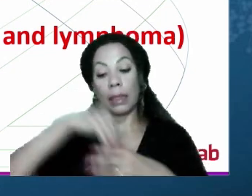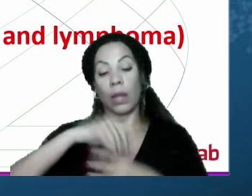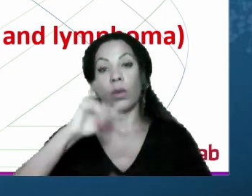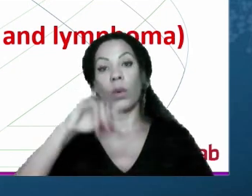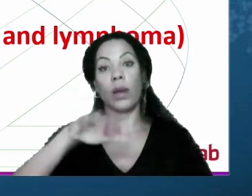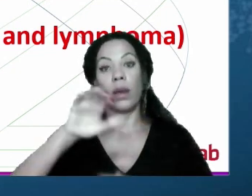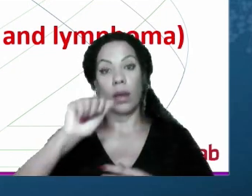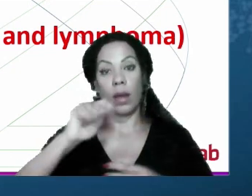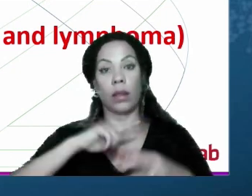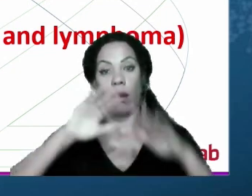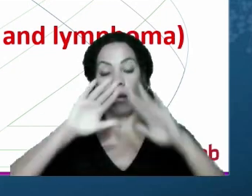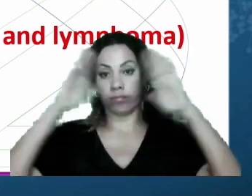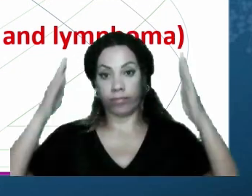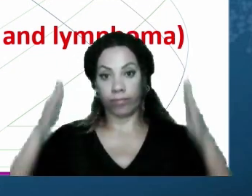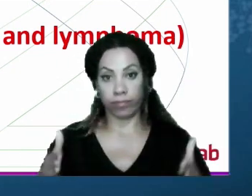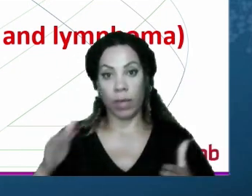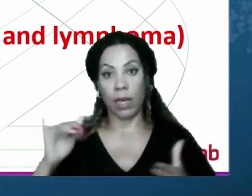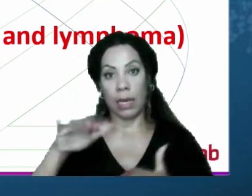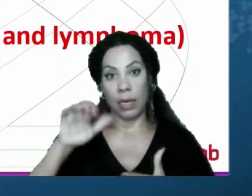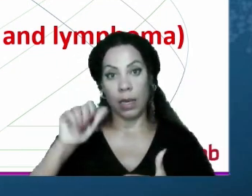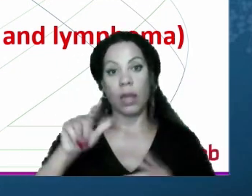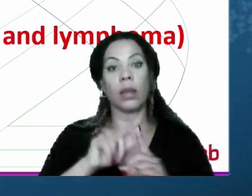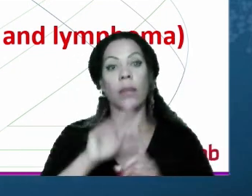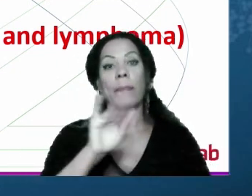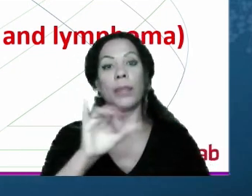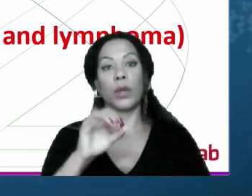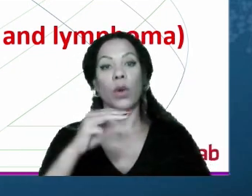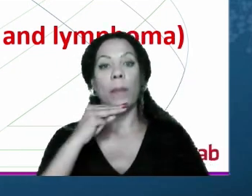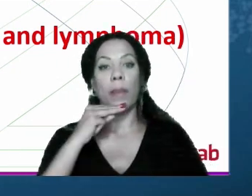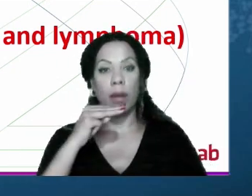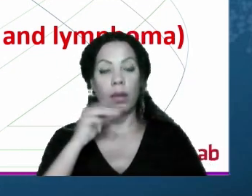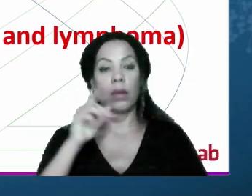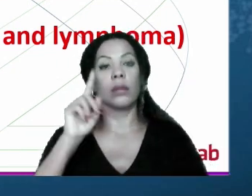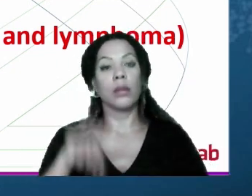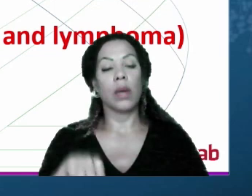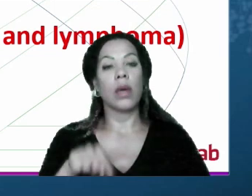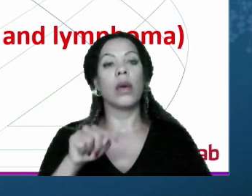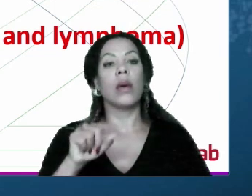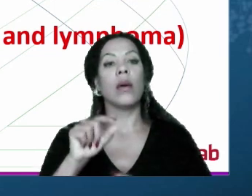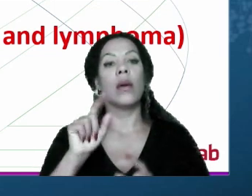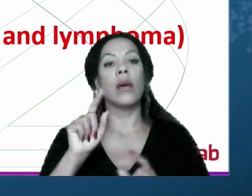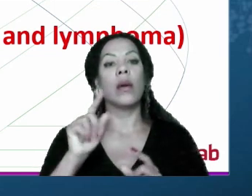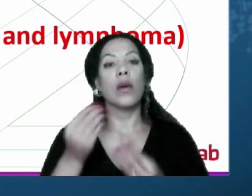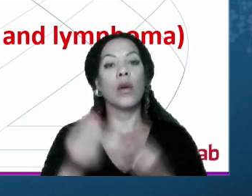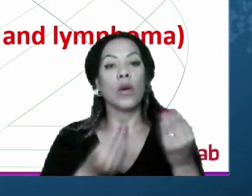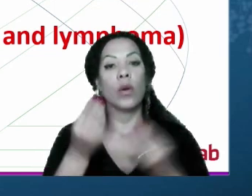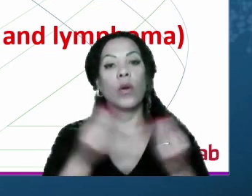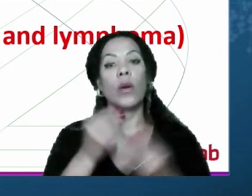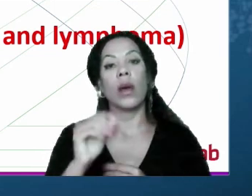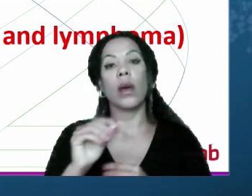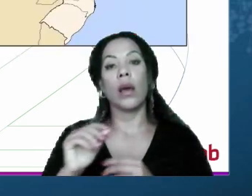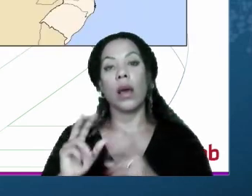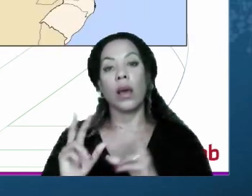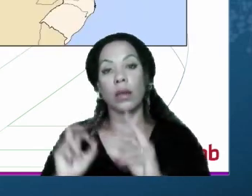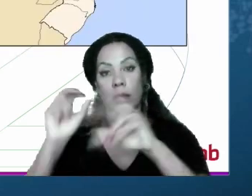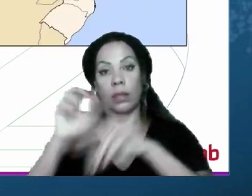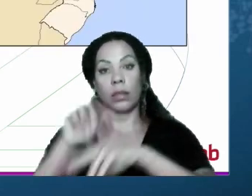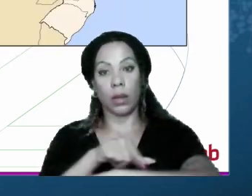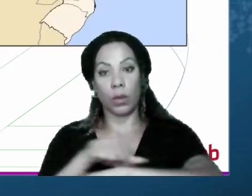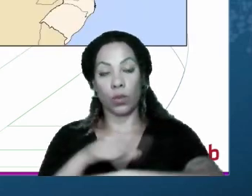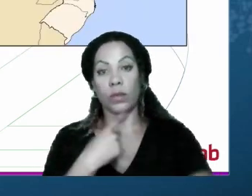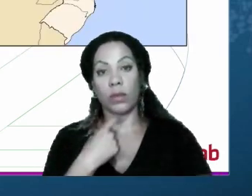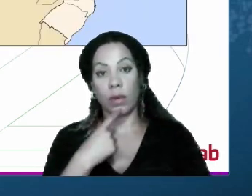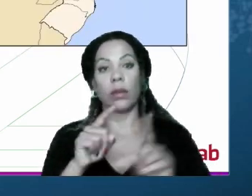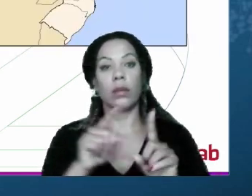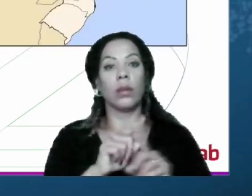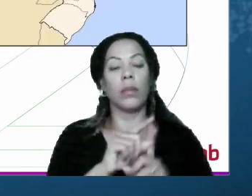um container em Biomanguinhos para cobrir a iniciativa da leucemia no INCA